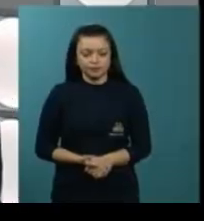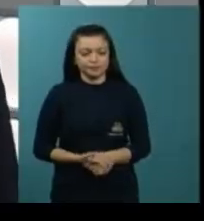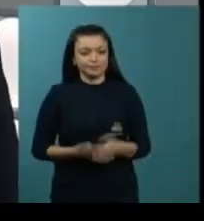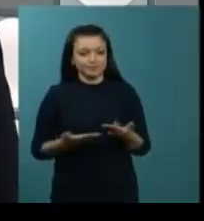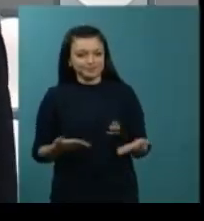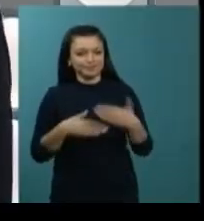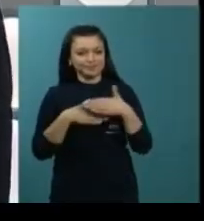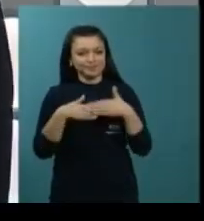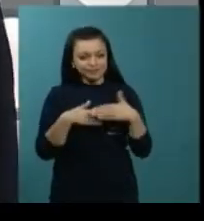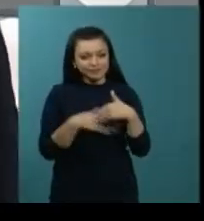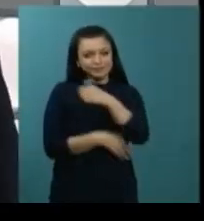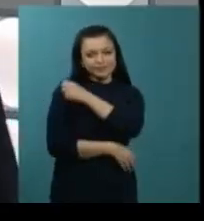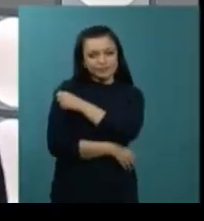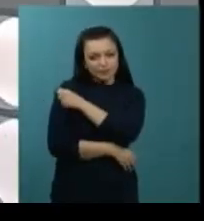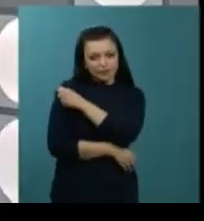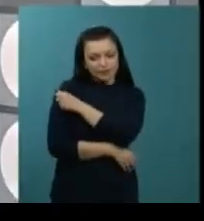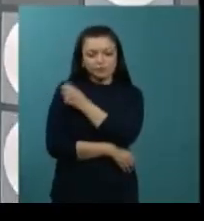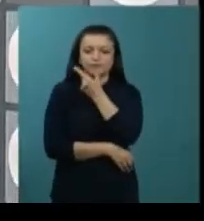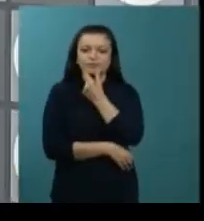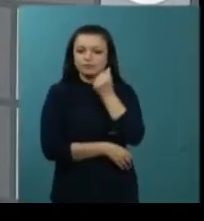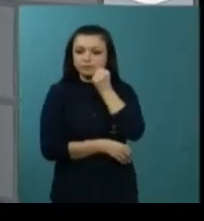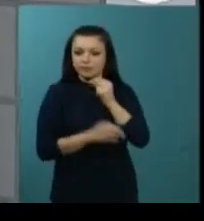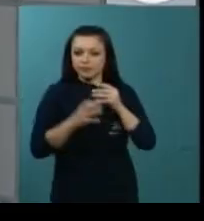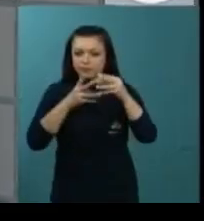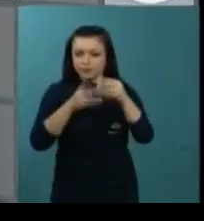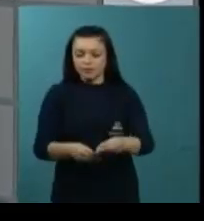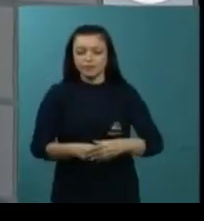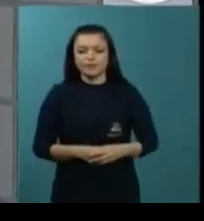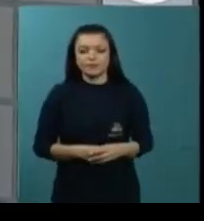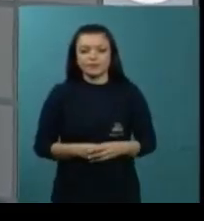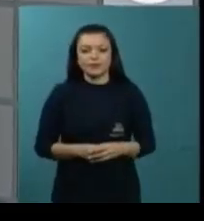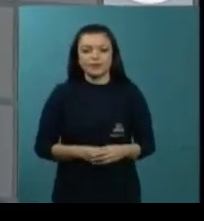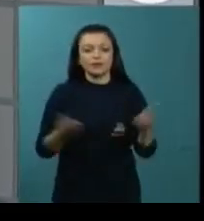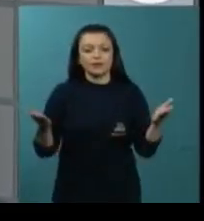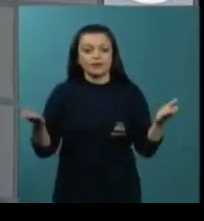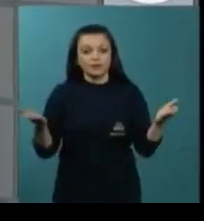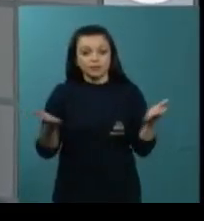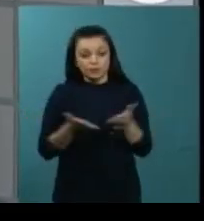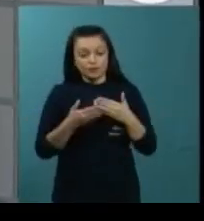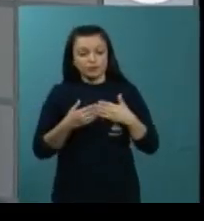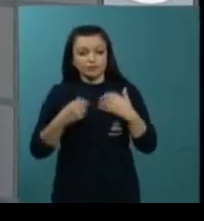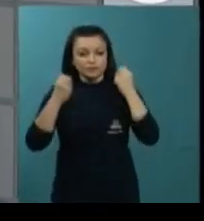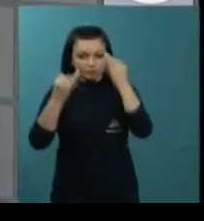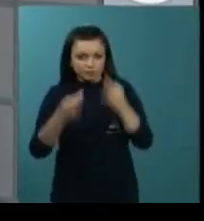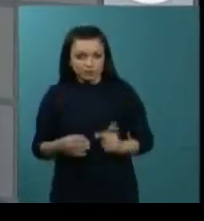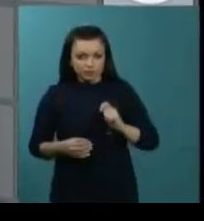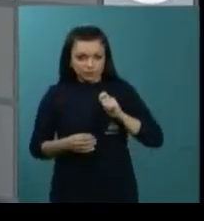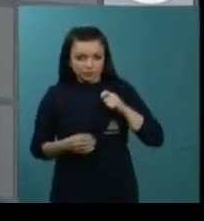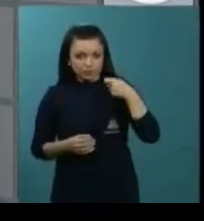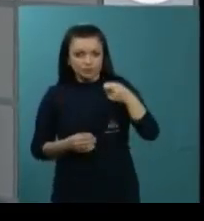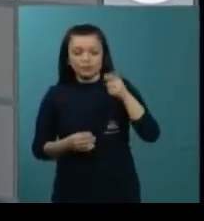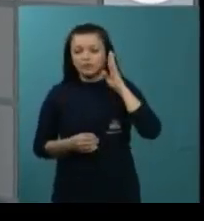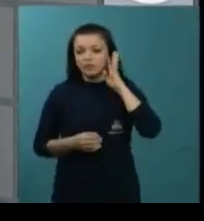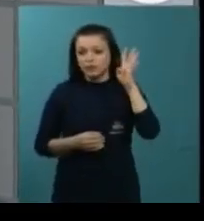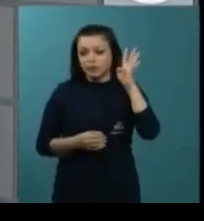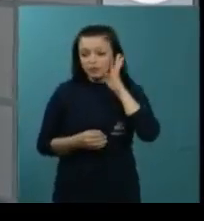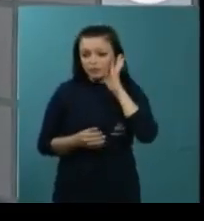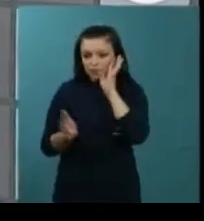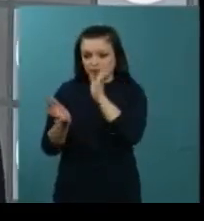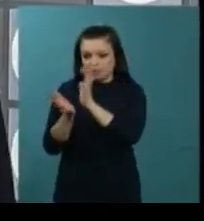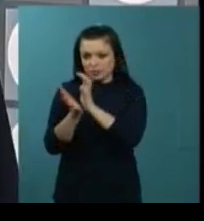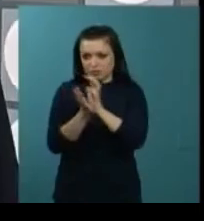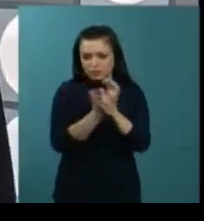Queridos alunos, queridas alunas, vamos agora, dentro do assunto teoria dos